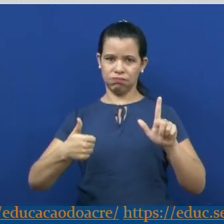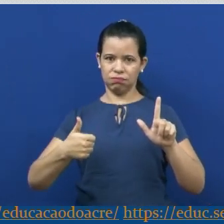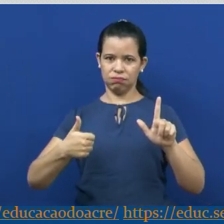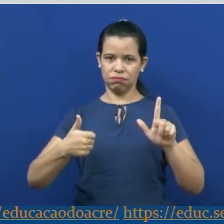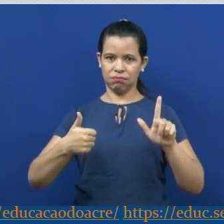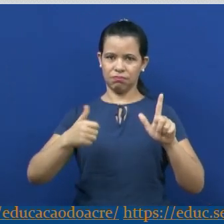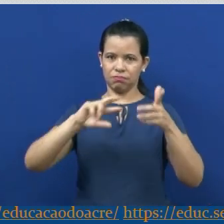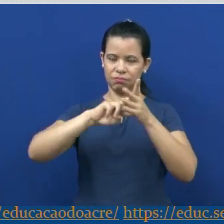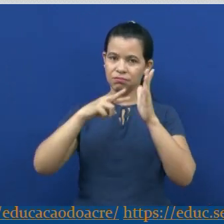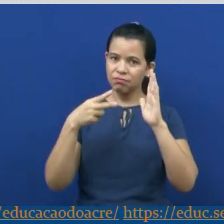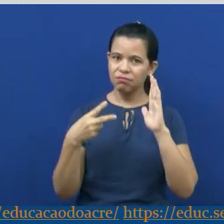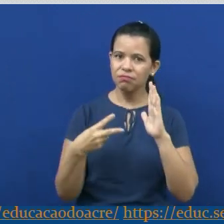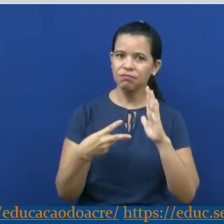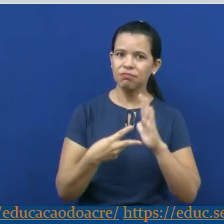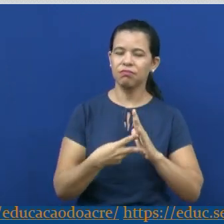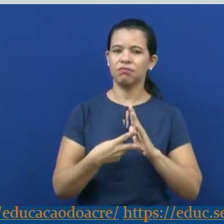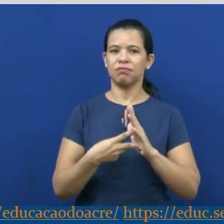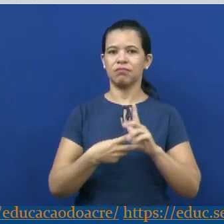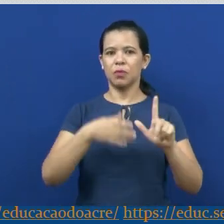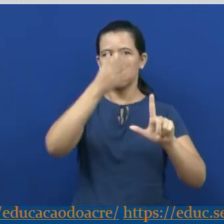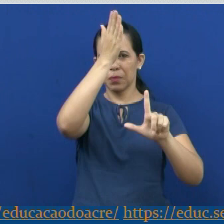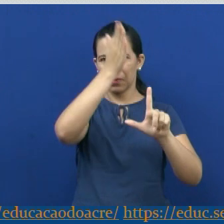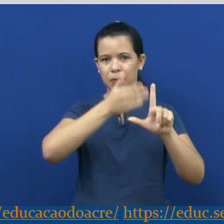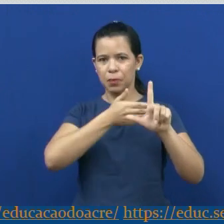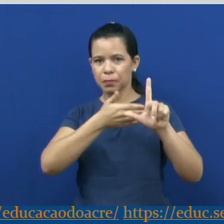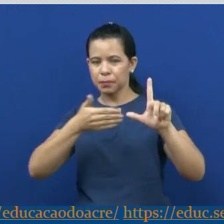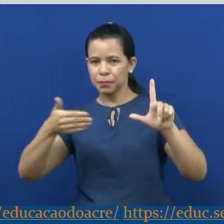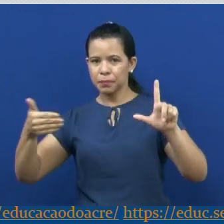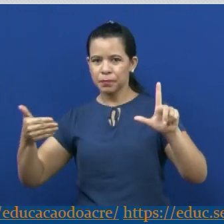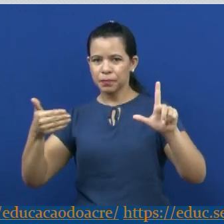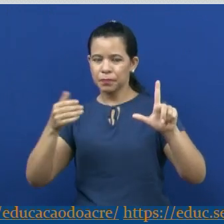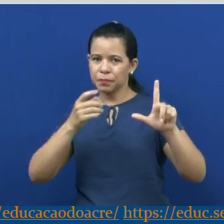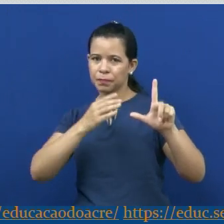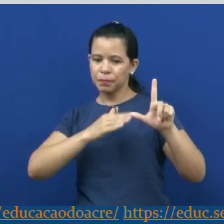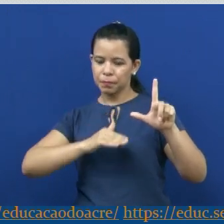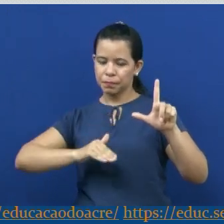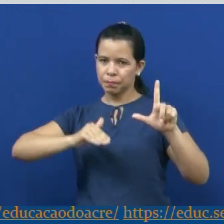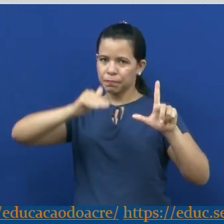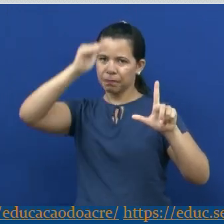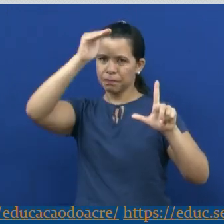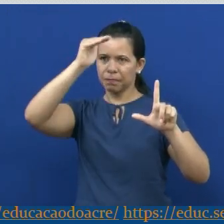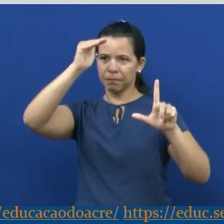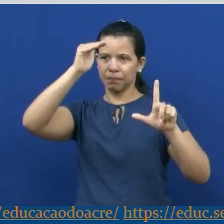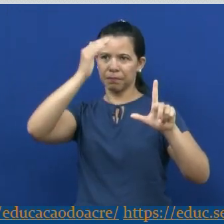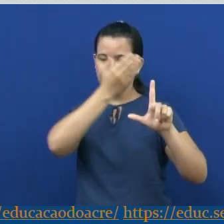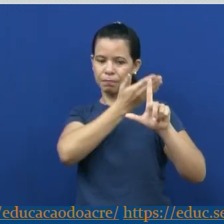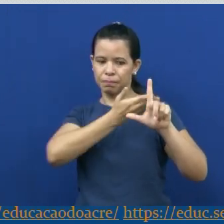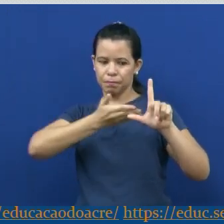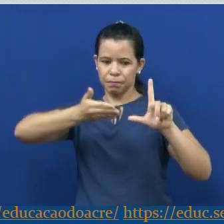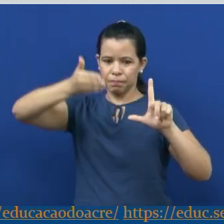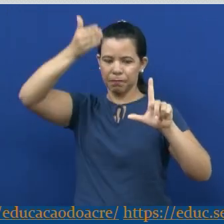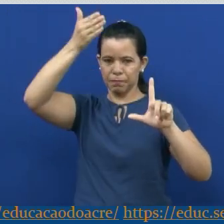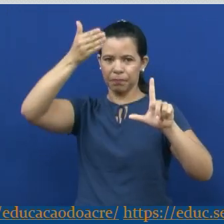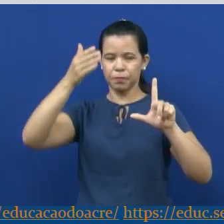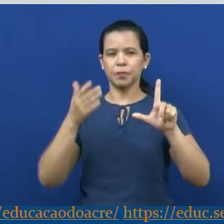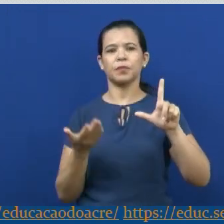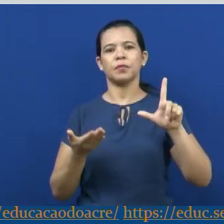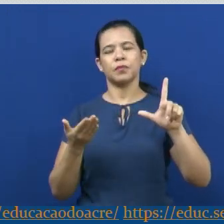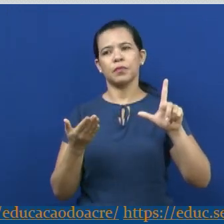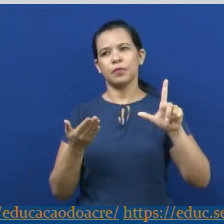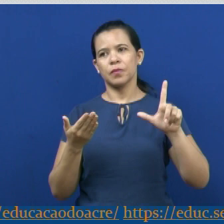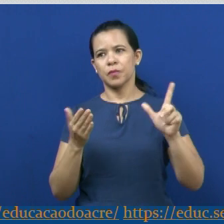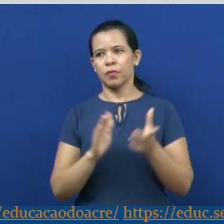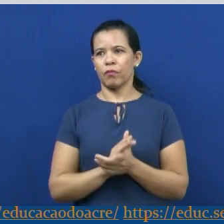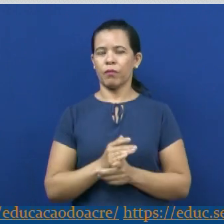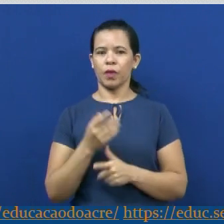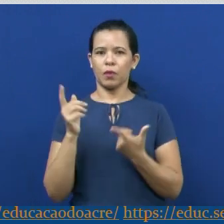isso implica dizer que o nosso gráfico ele é crescente. Já no segundo caso, nós